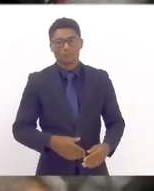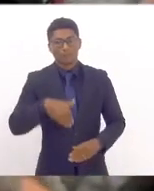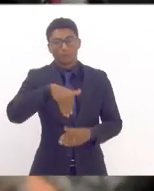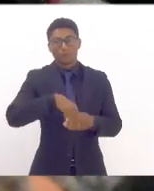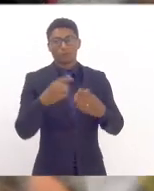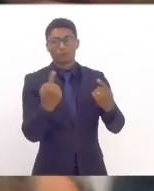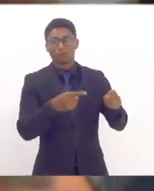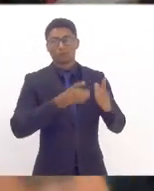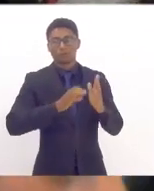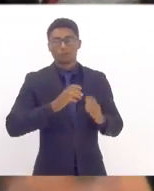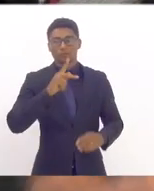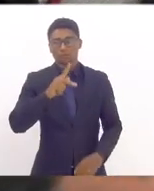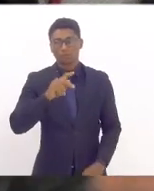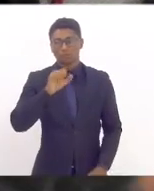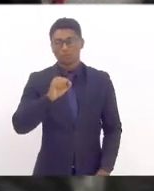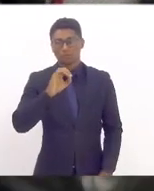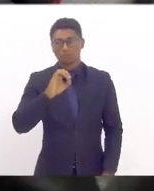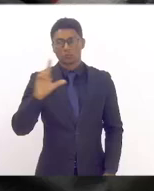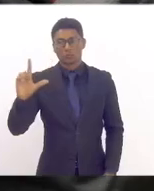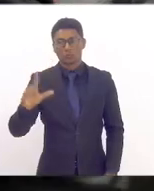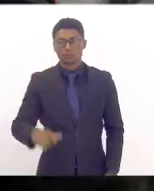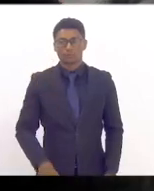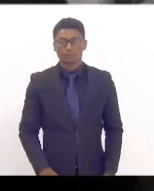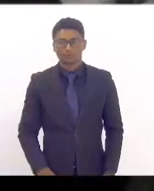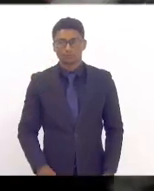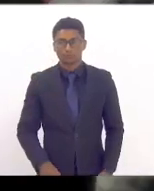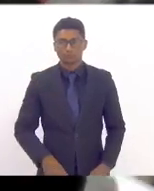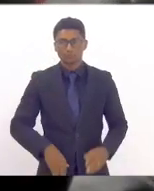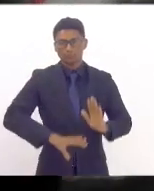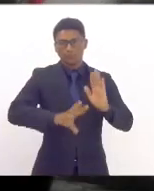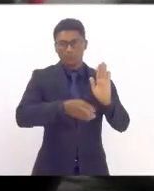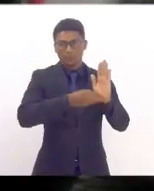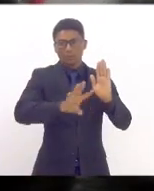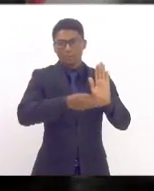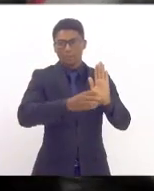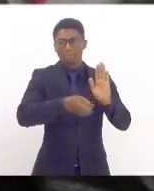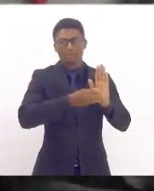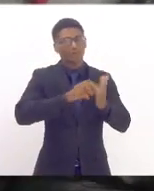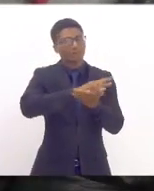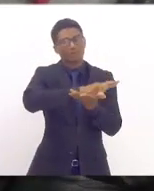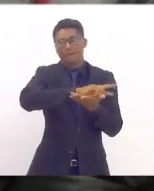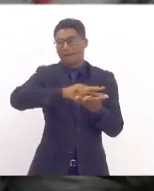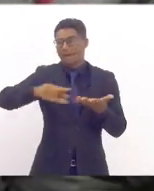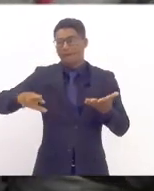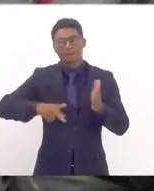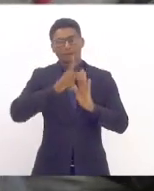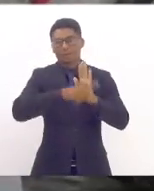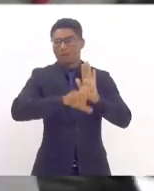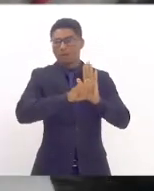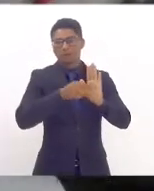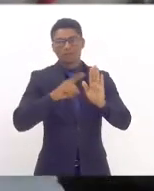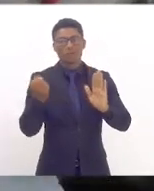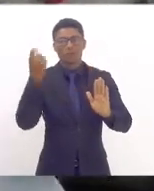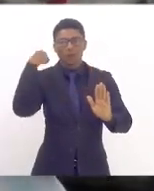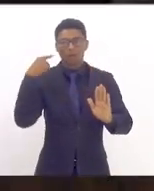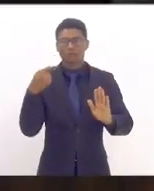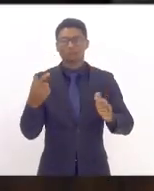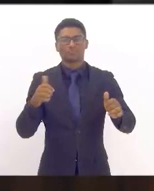da bancada do PSOL de fato entraram várias emendas que restou um projeto original